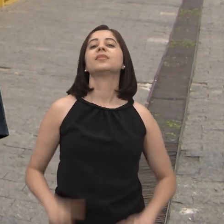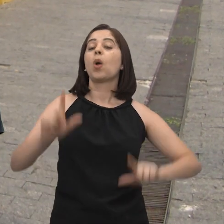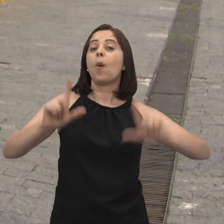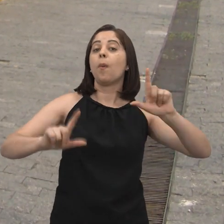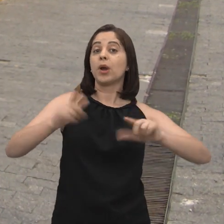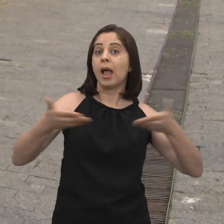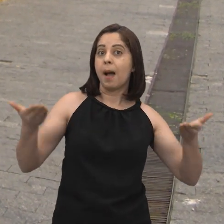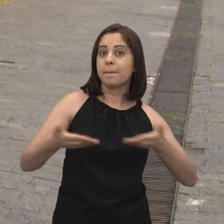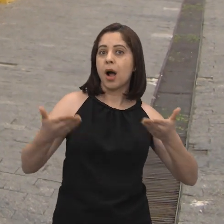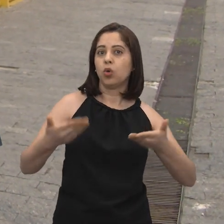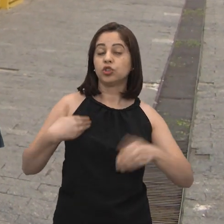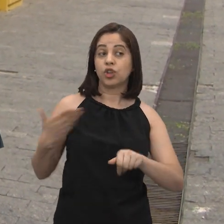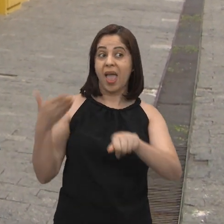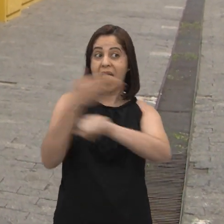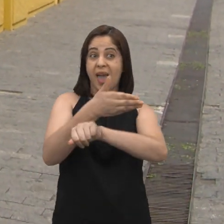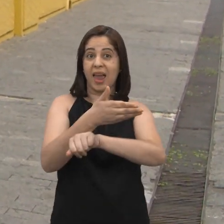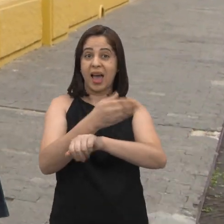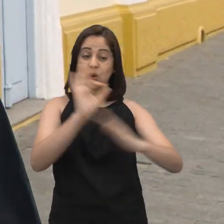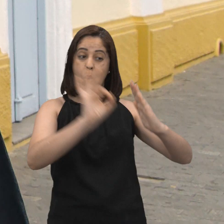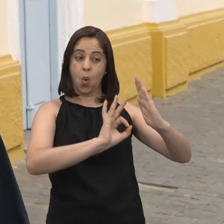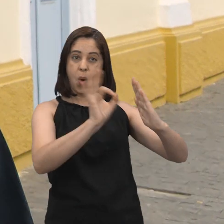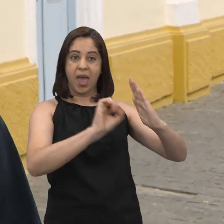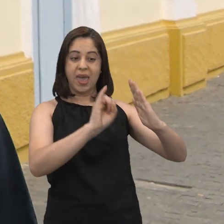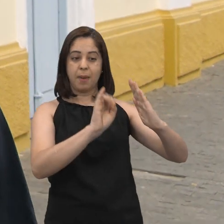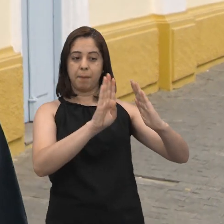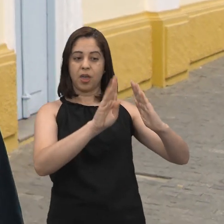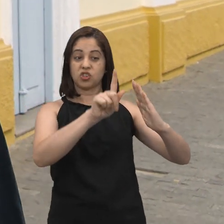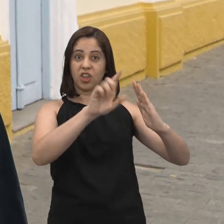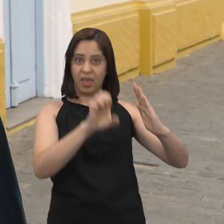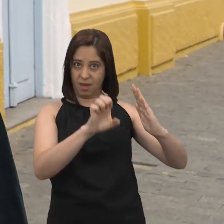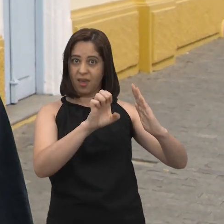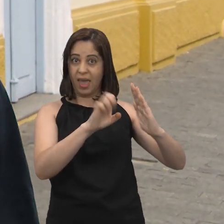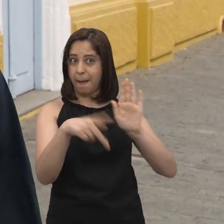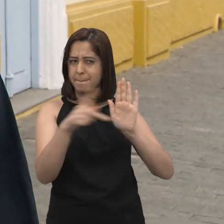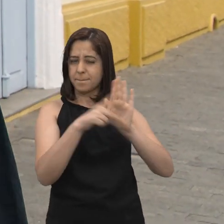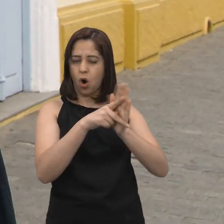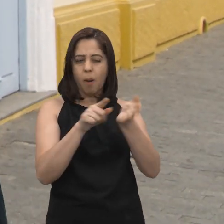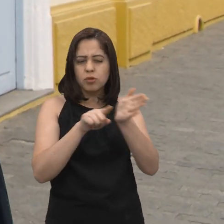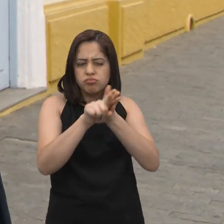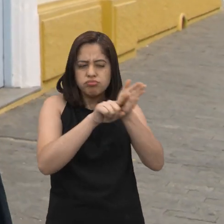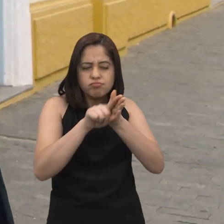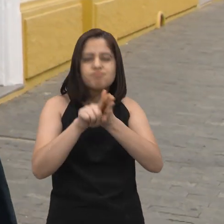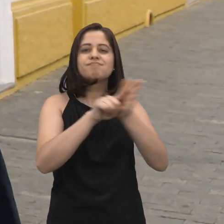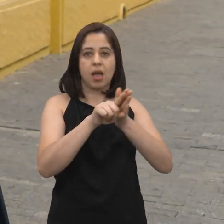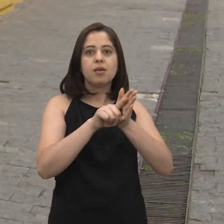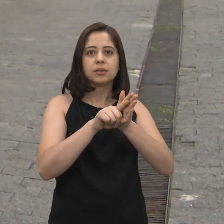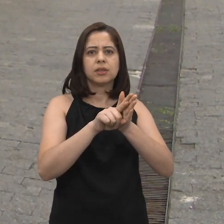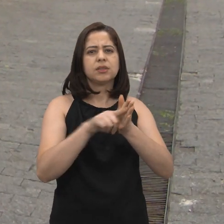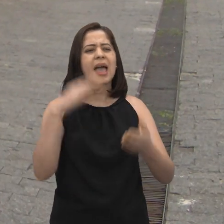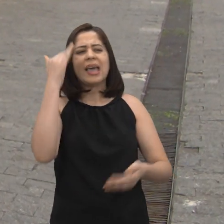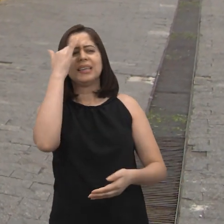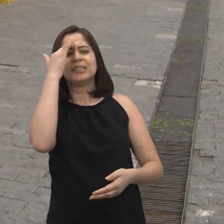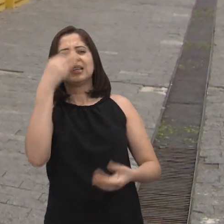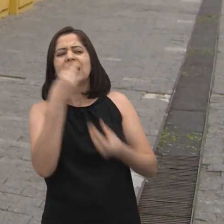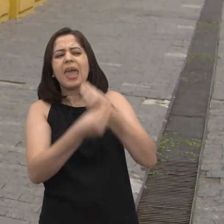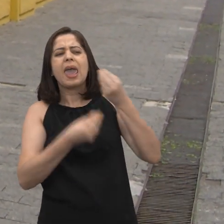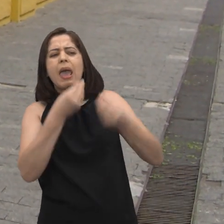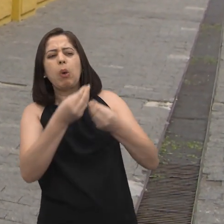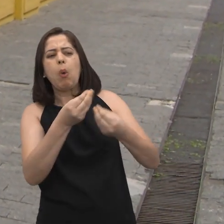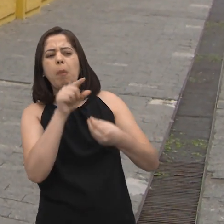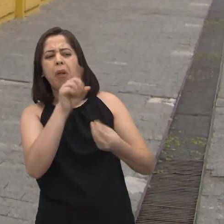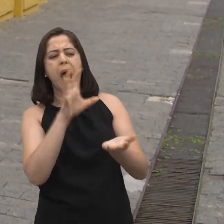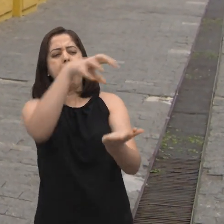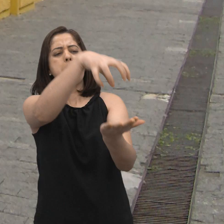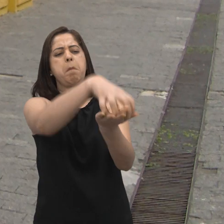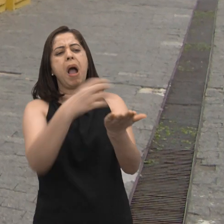No Câmara Repórter de hoje, a gente deu um pulinho no IBGE, o Instituto Brasileiro de Geografia e Estatística. A gente foi entender como que